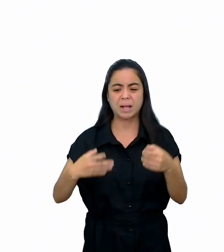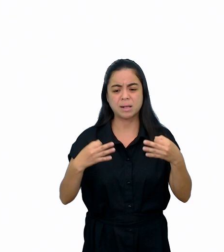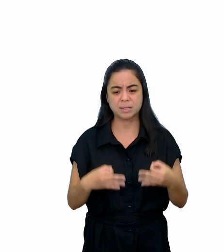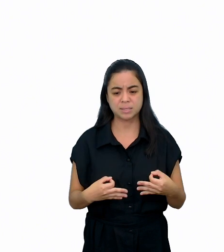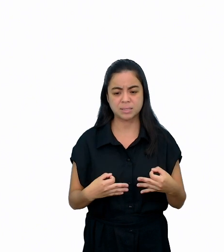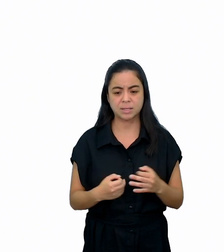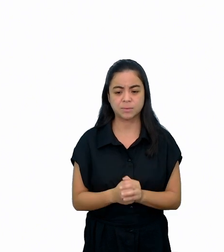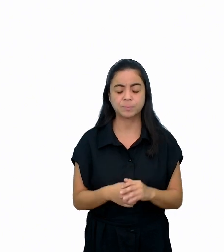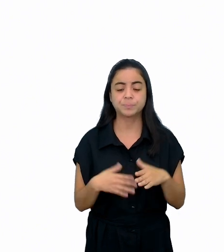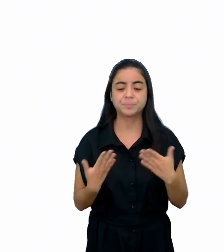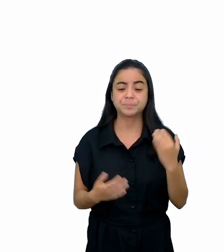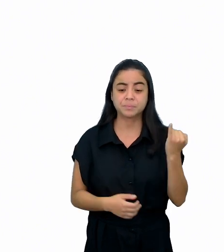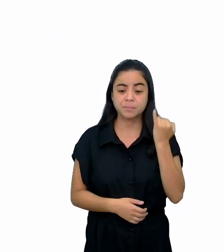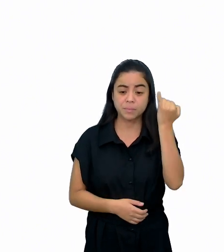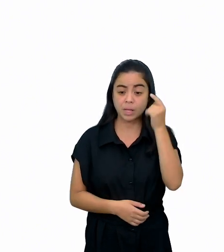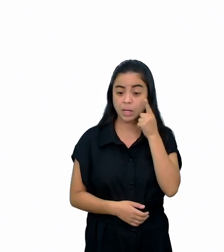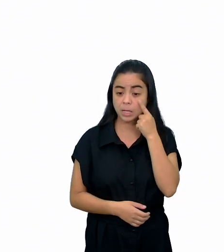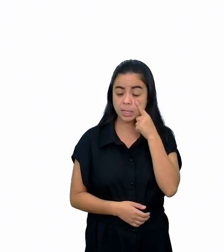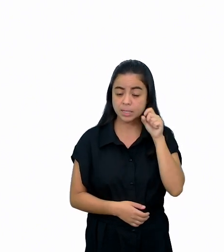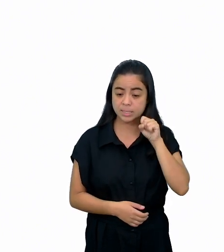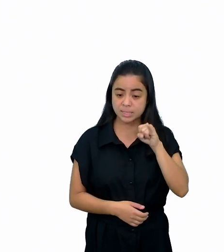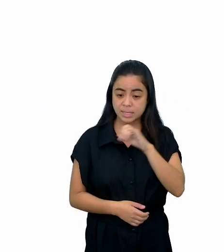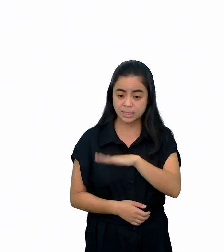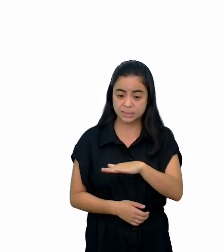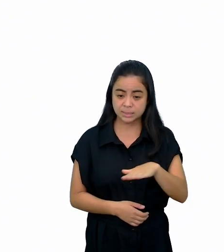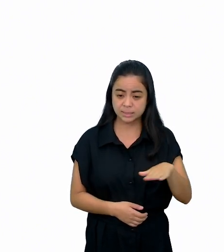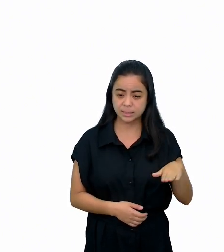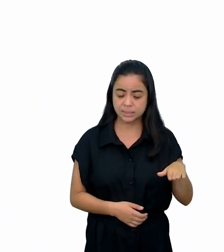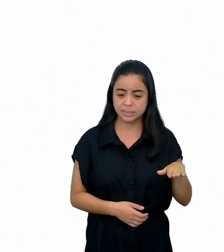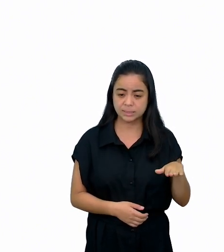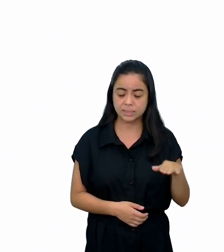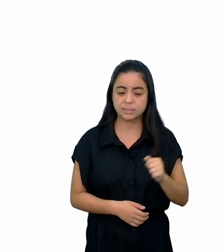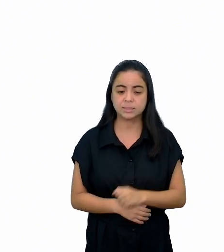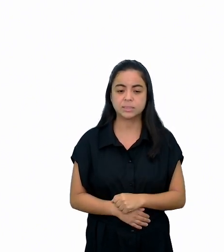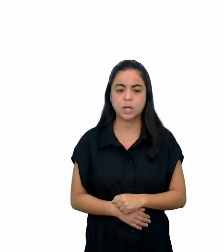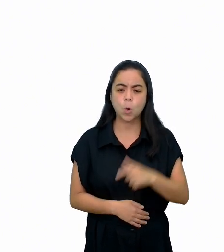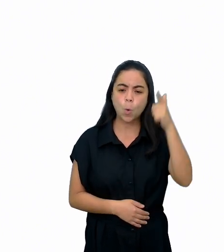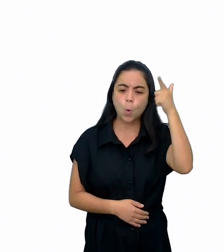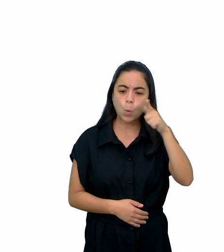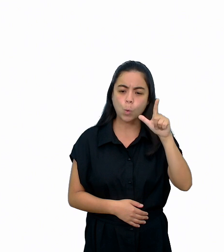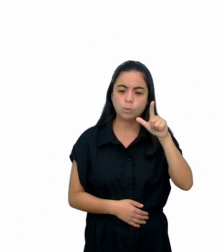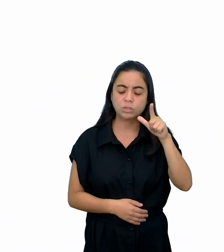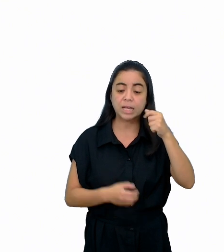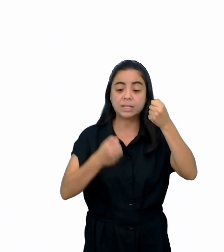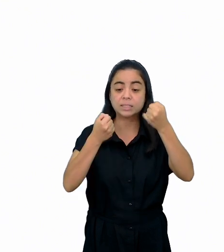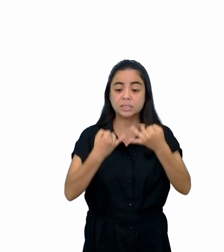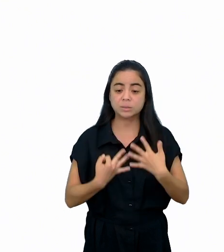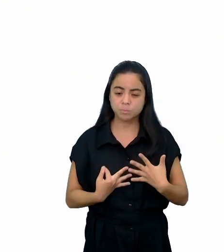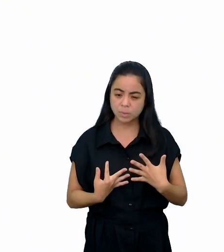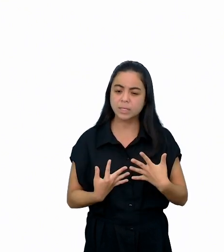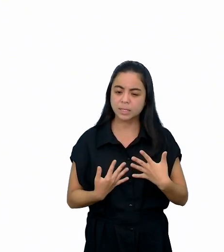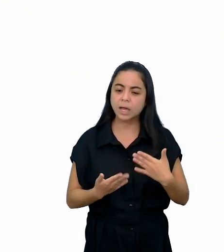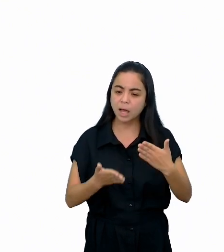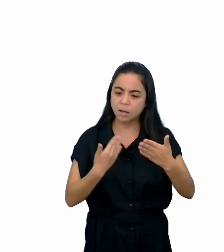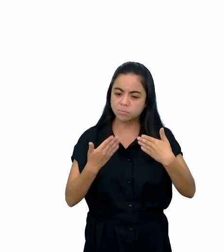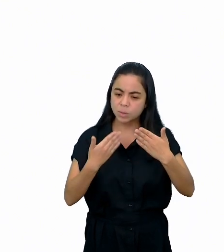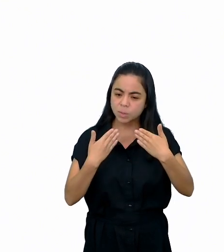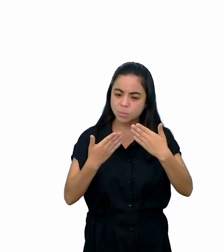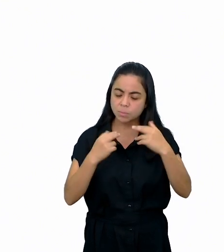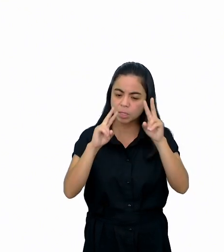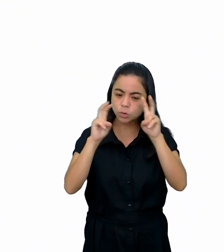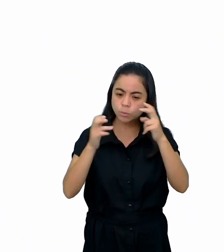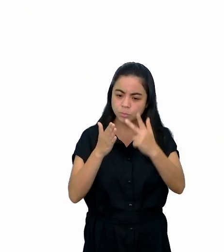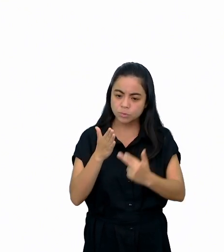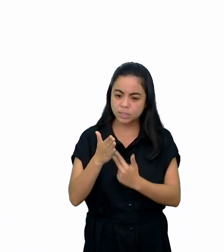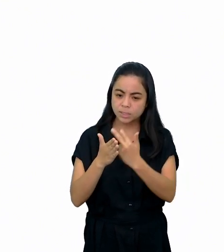caso, é importante a gente verificar se as crianças já sabem falar sobre o seu desenho, né? O desenho do caminho que fizeram,